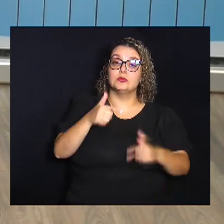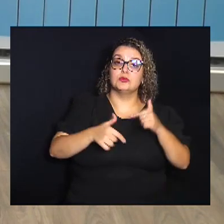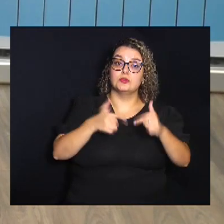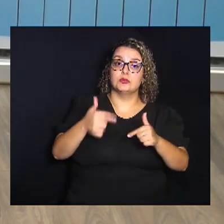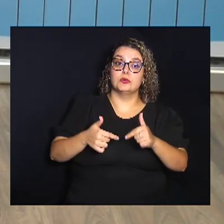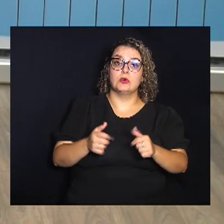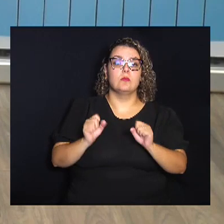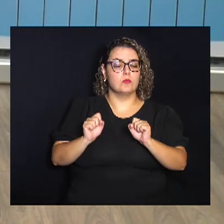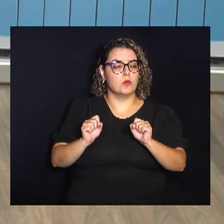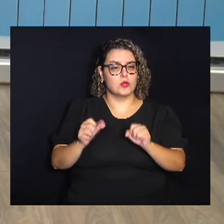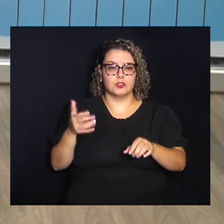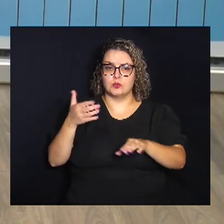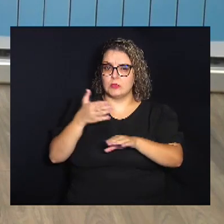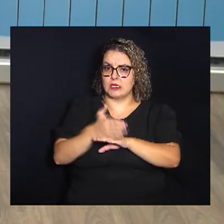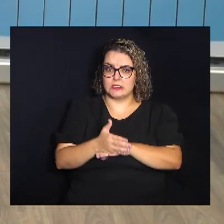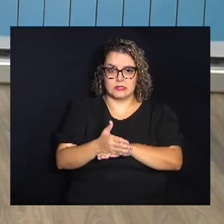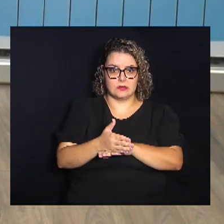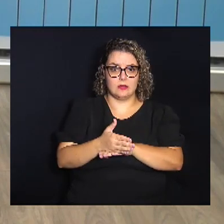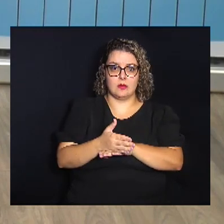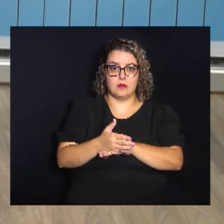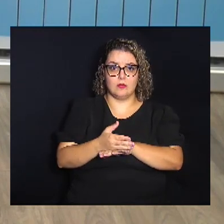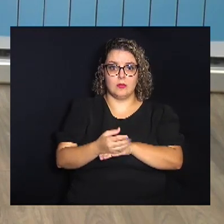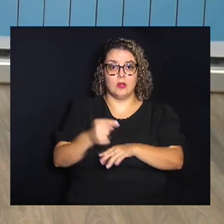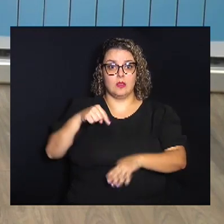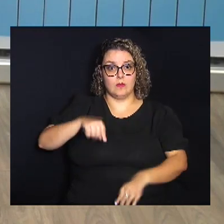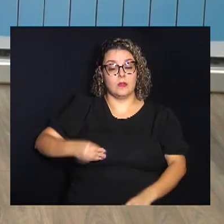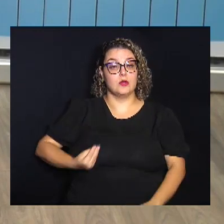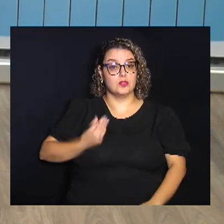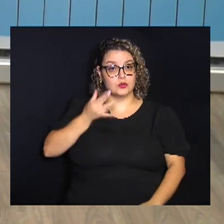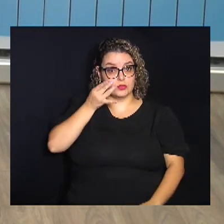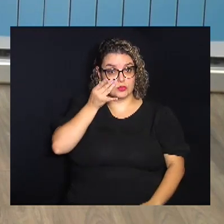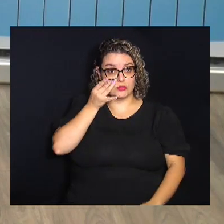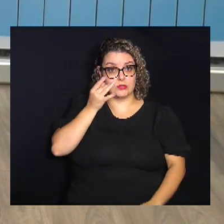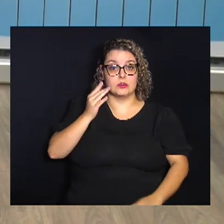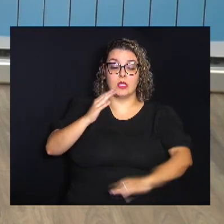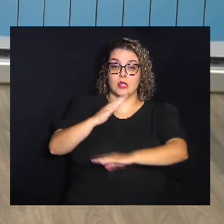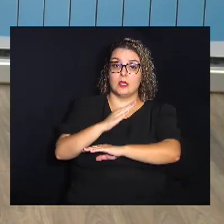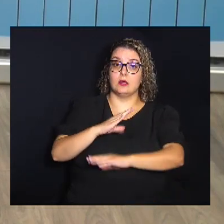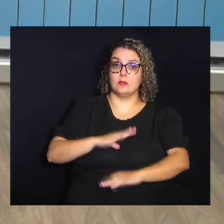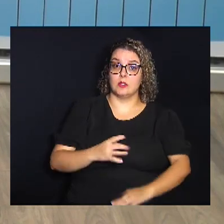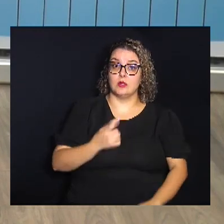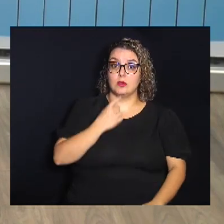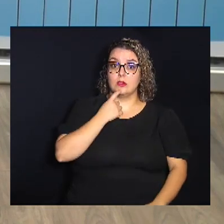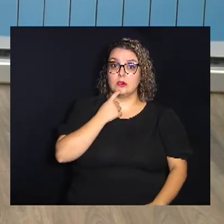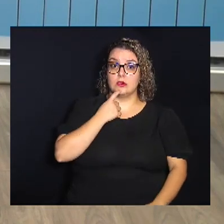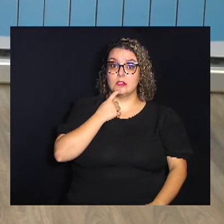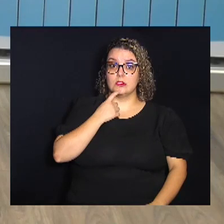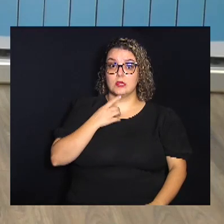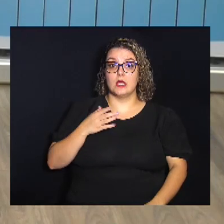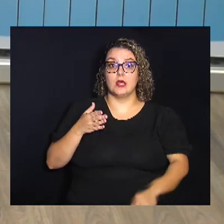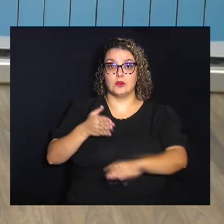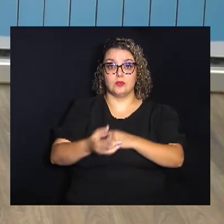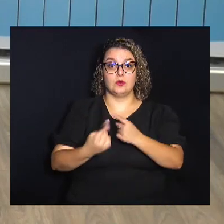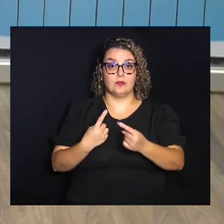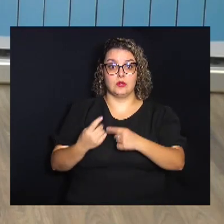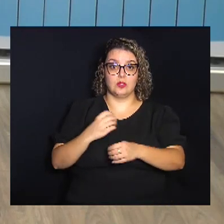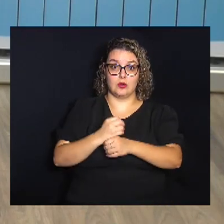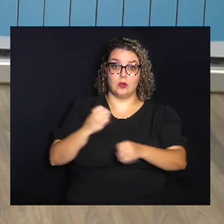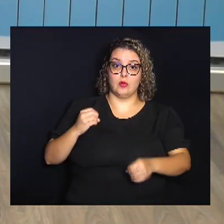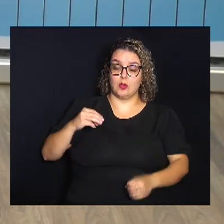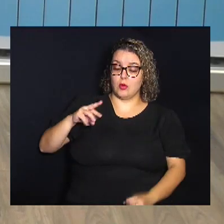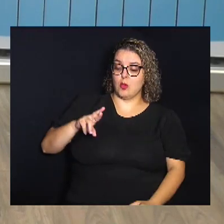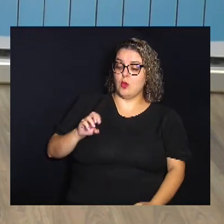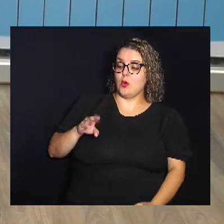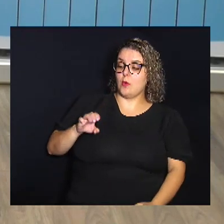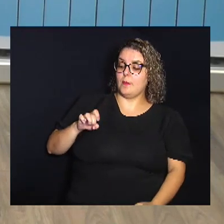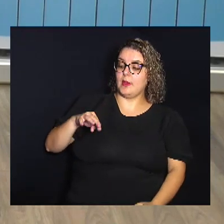Você pode participar ao vivo, vindo aqui presencialmente na Câmara Municipal de Campinas. A entrada é pela Avenida Engenheiro Roberto Mange,